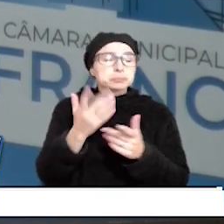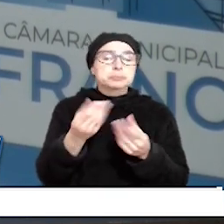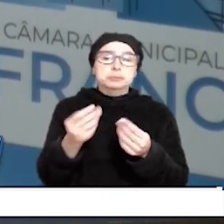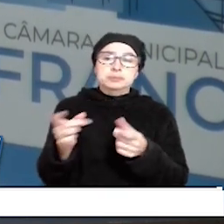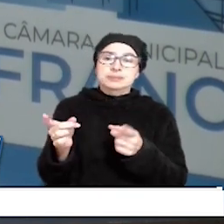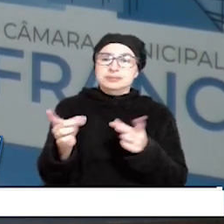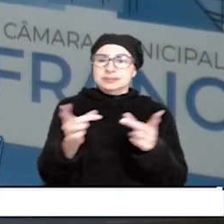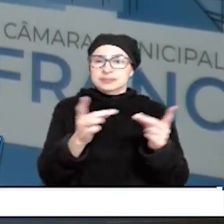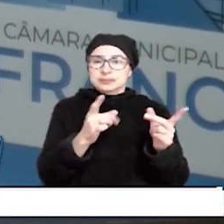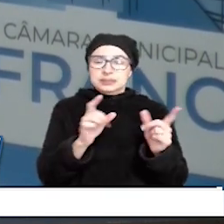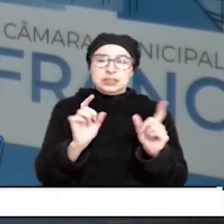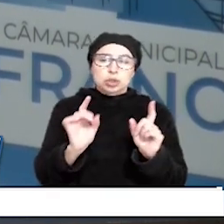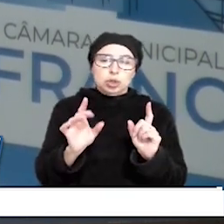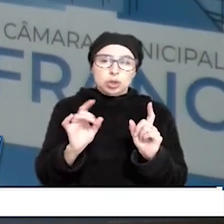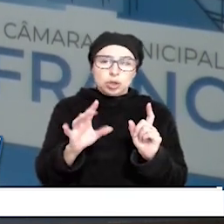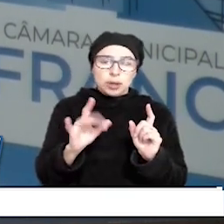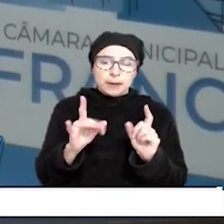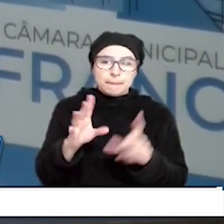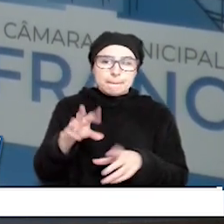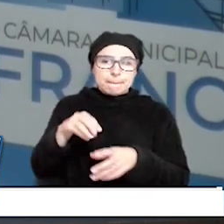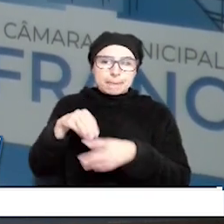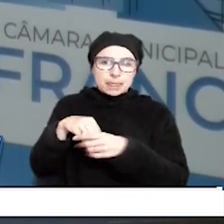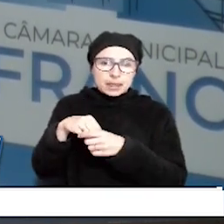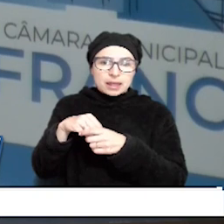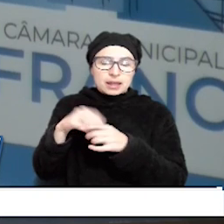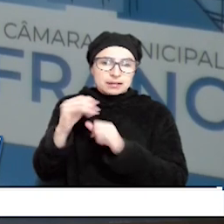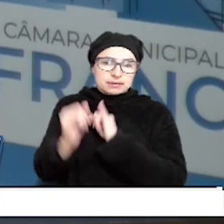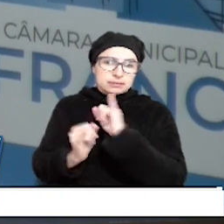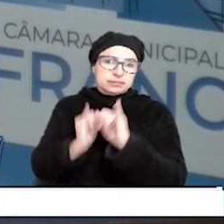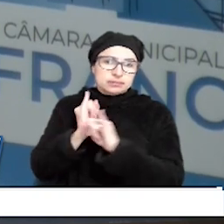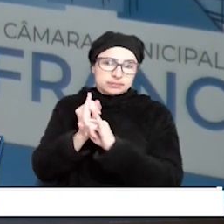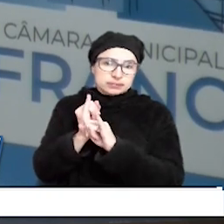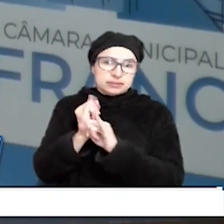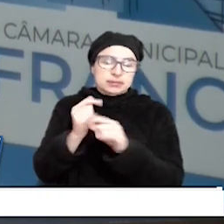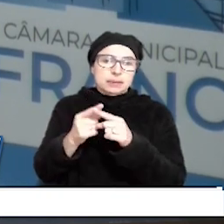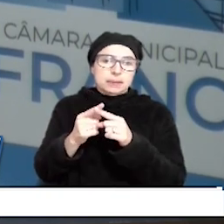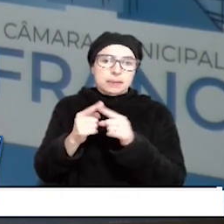é feita pela internet, mas de forma